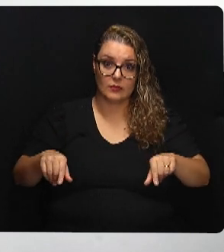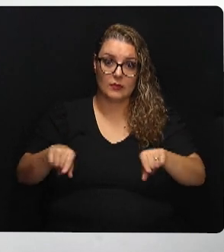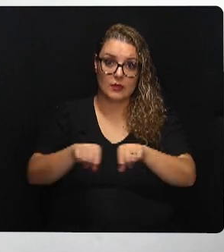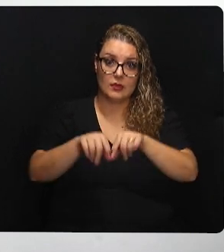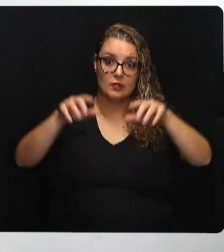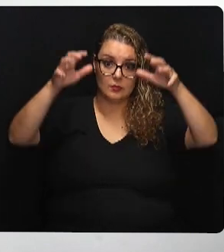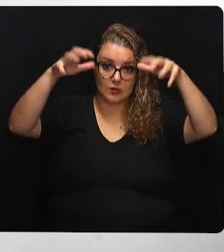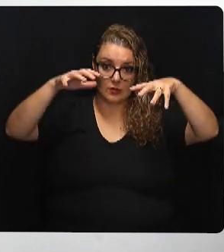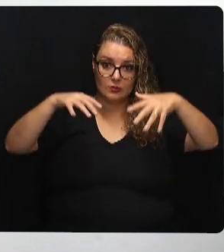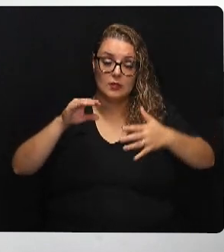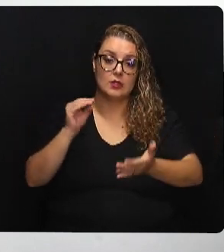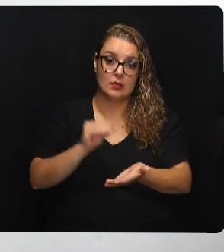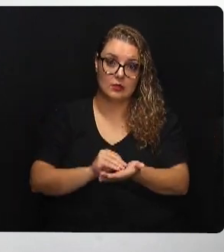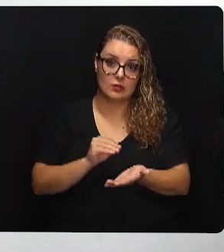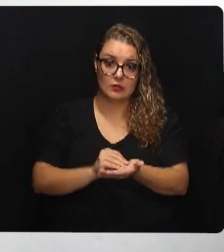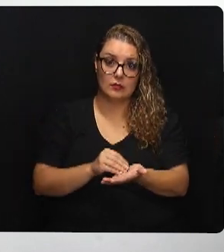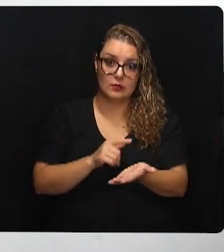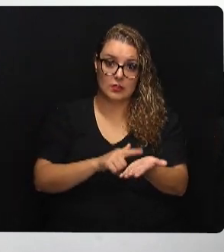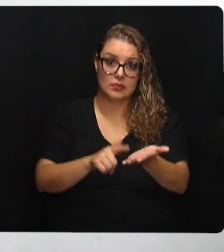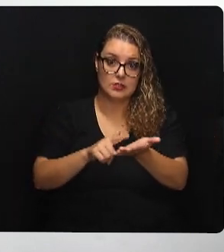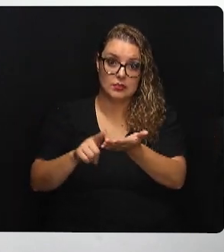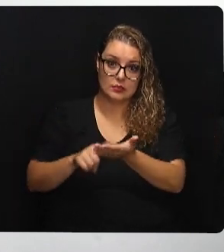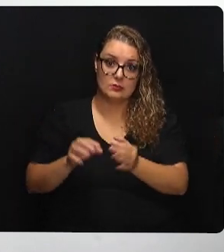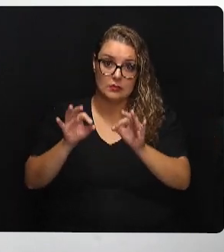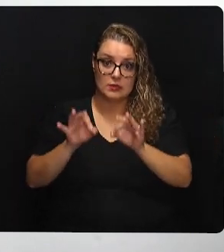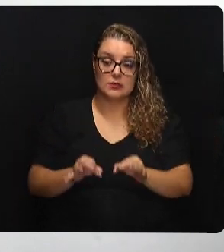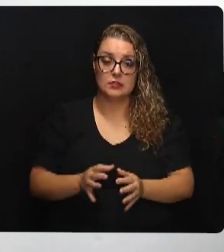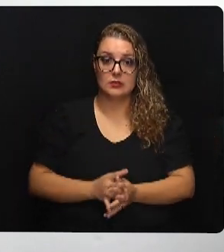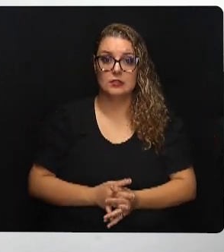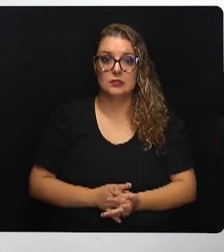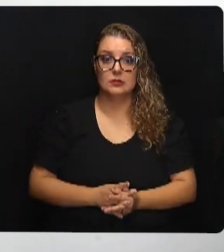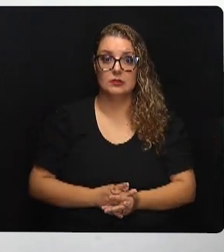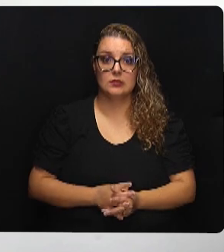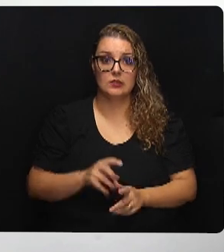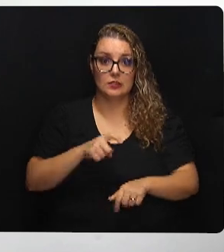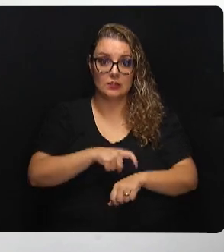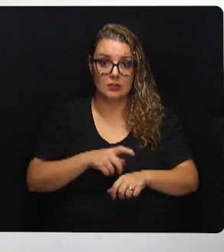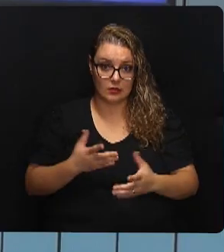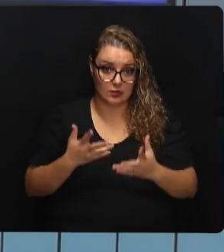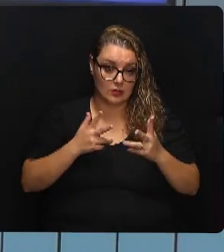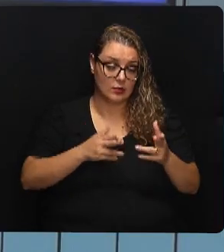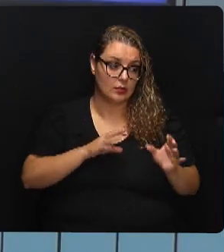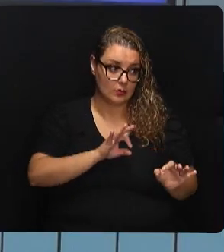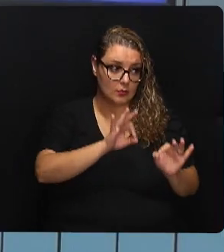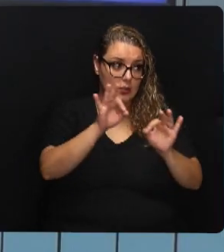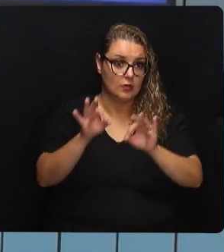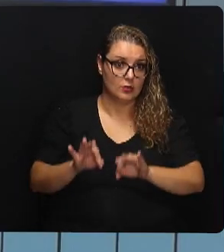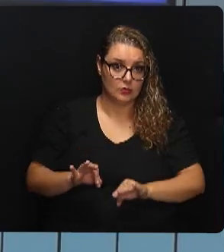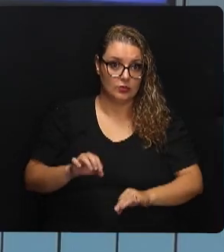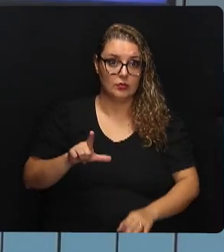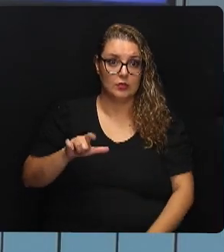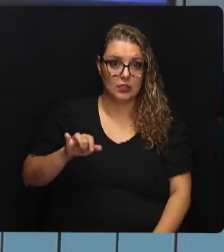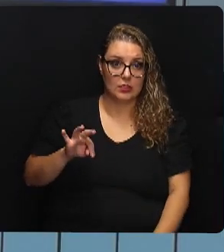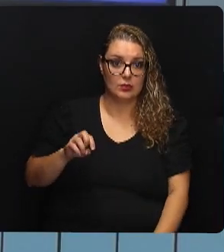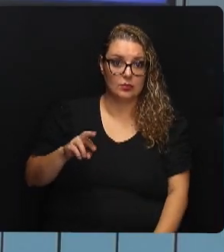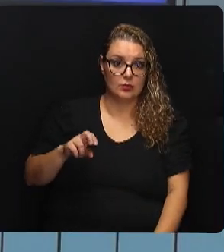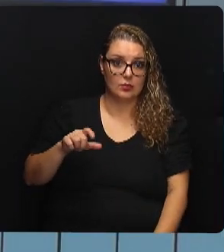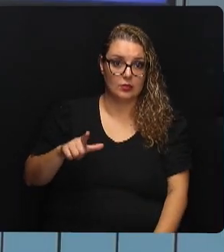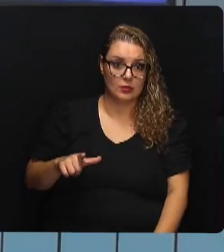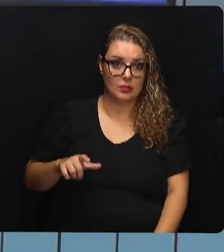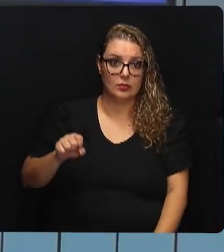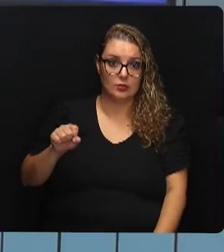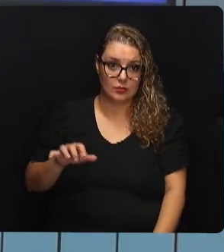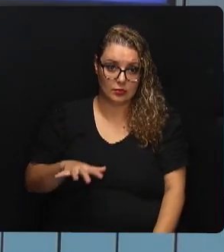e pela chuva e pela falta de rede de esgoto adequada. É o cenário que a gente está acompanhando, né, no